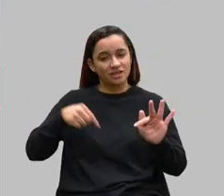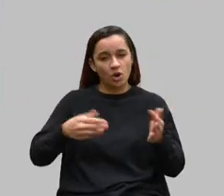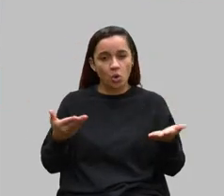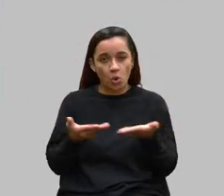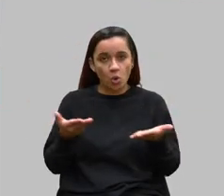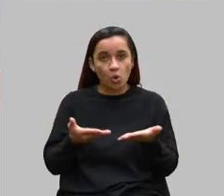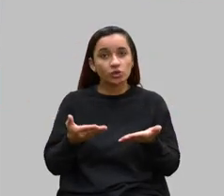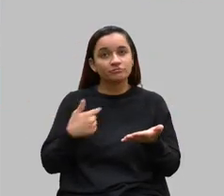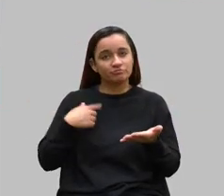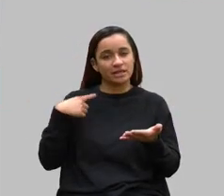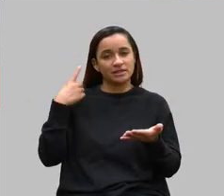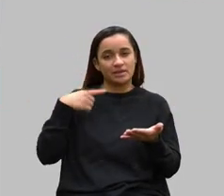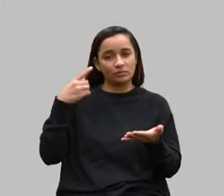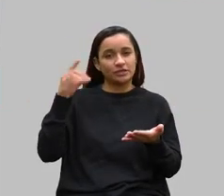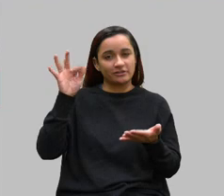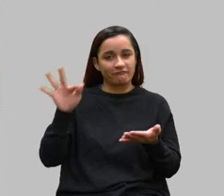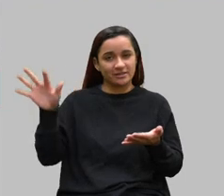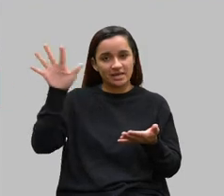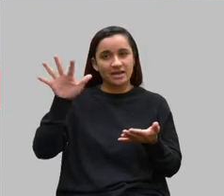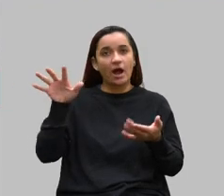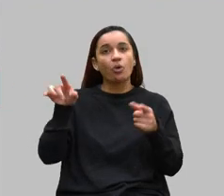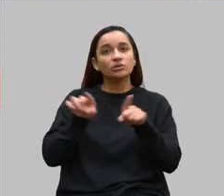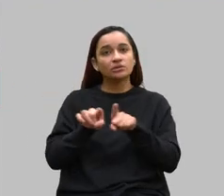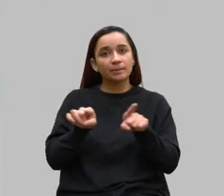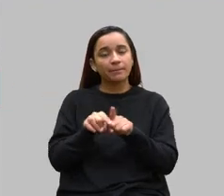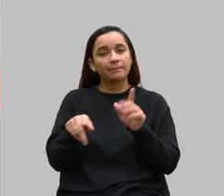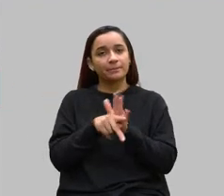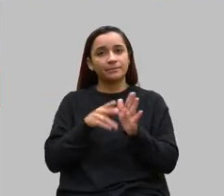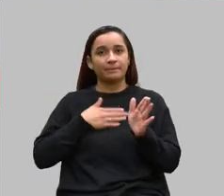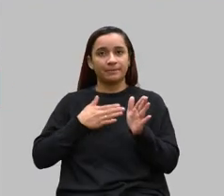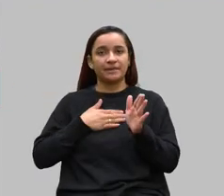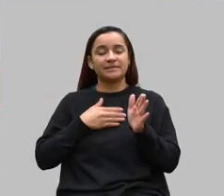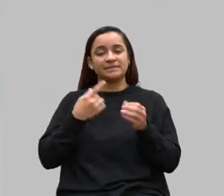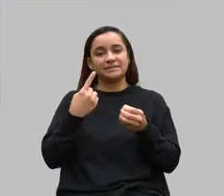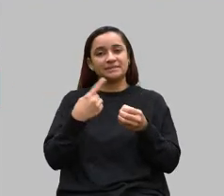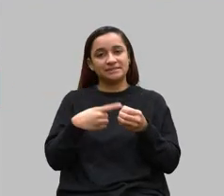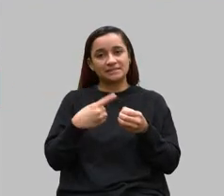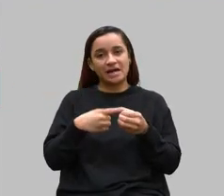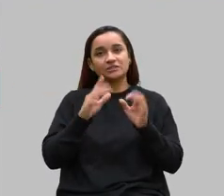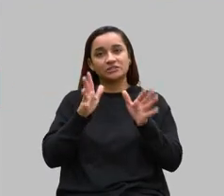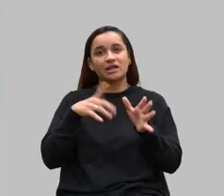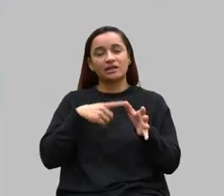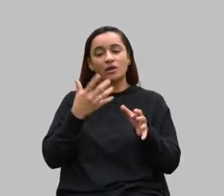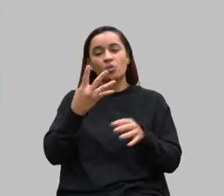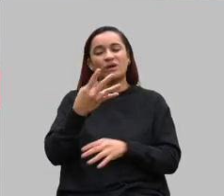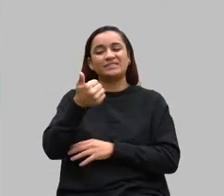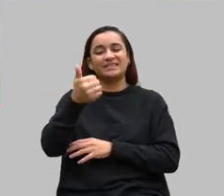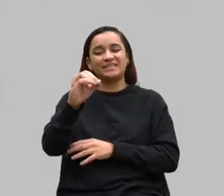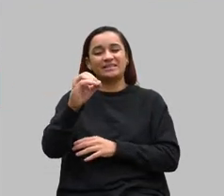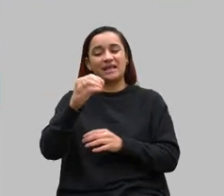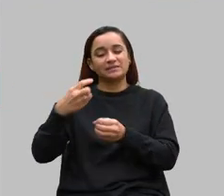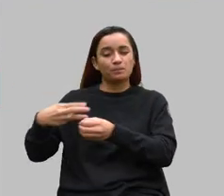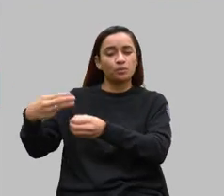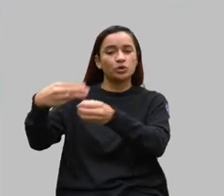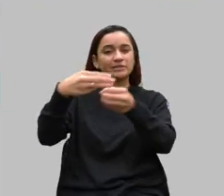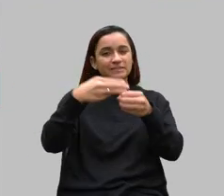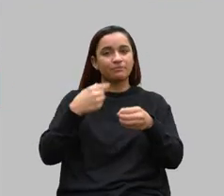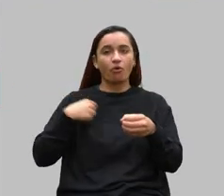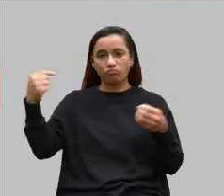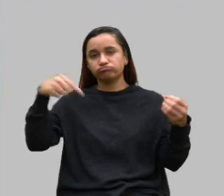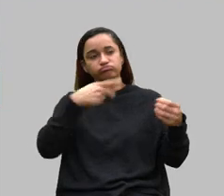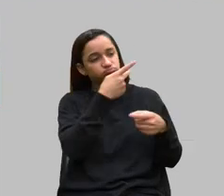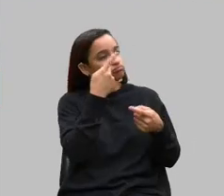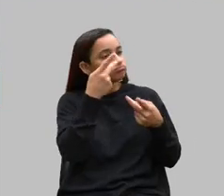Federal majoritária da minha cidade com votação em 410 municípios desse estado dizer que